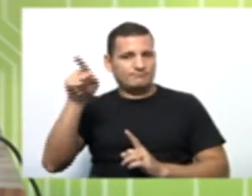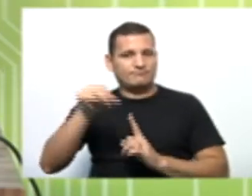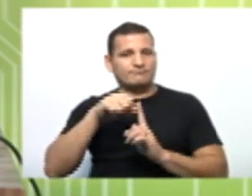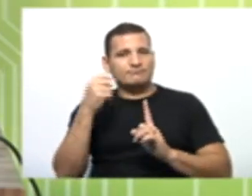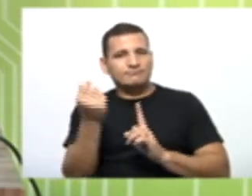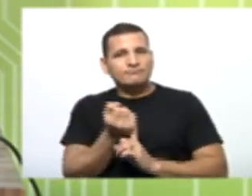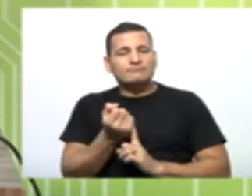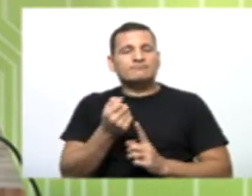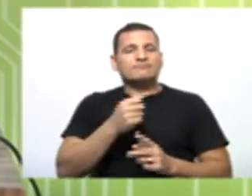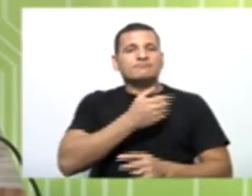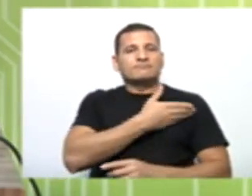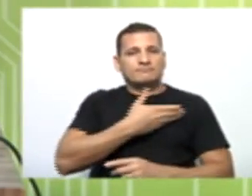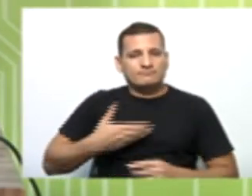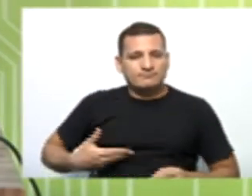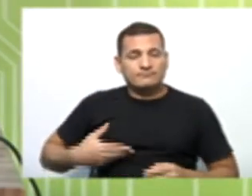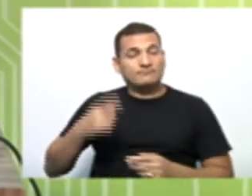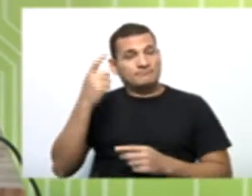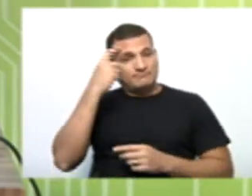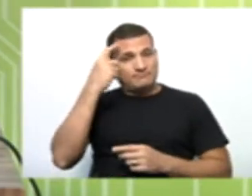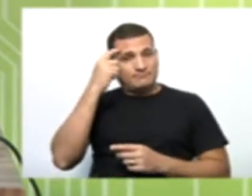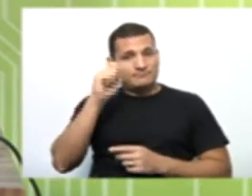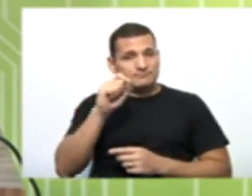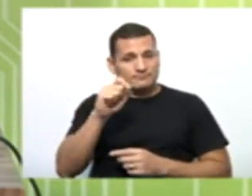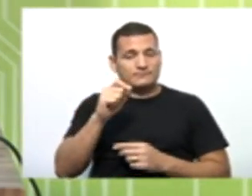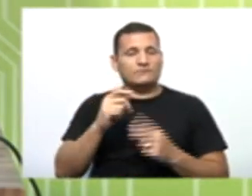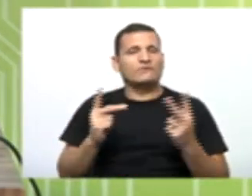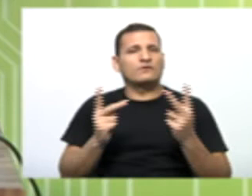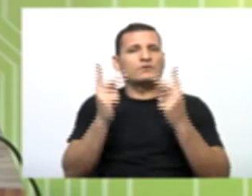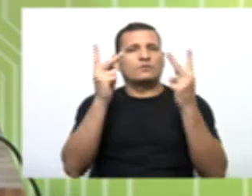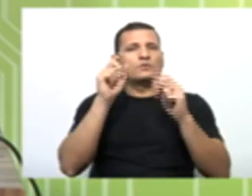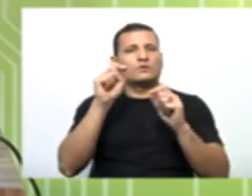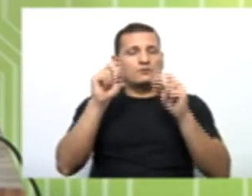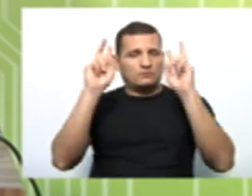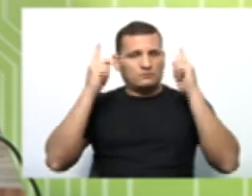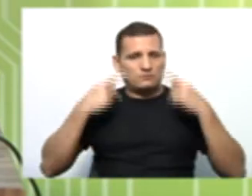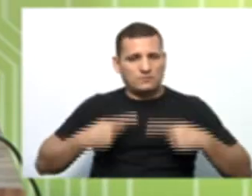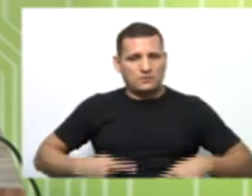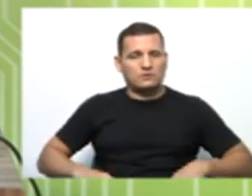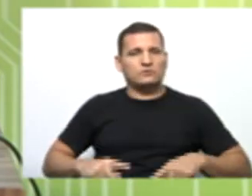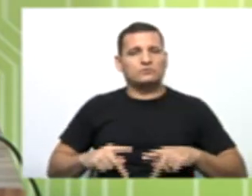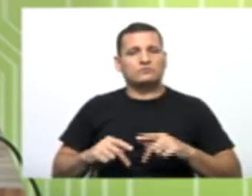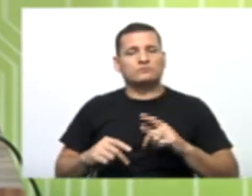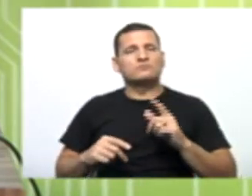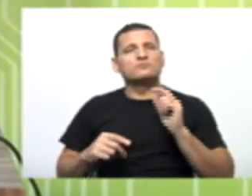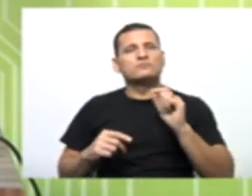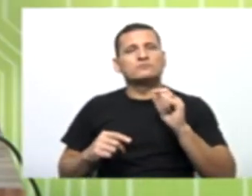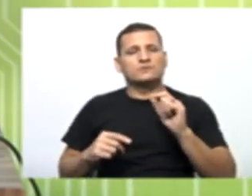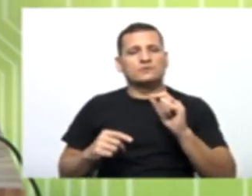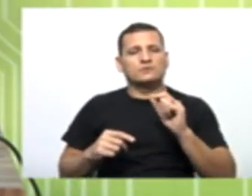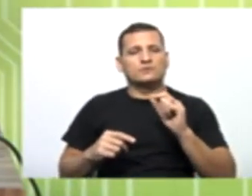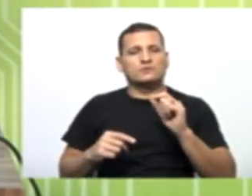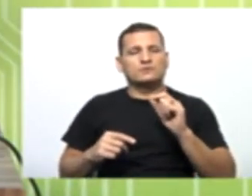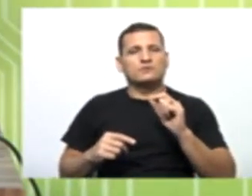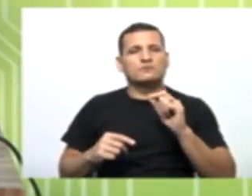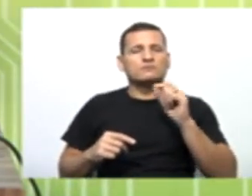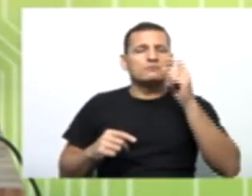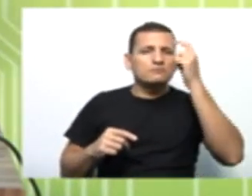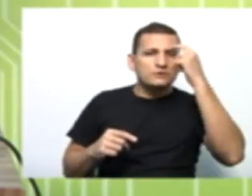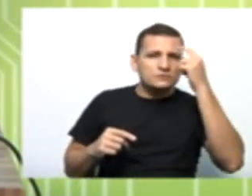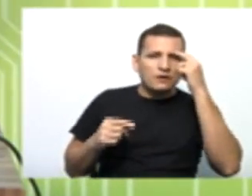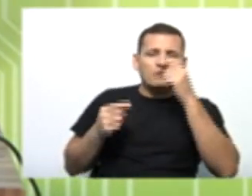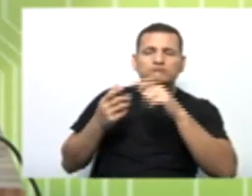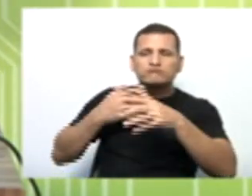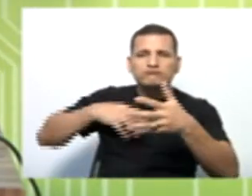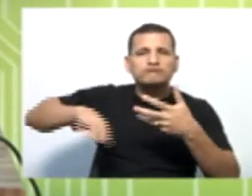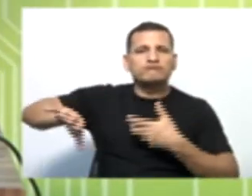sociedade, o governo, né, pensaram em valores onde o ser humano, né, agisse levando em consideração o outro, né,